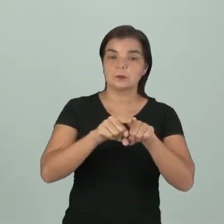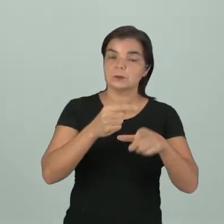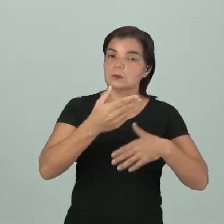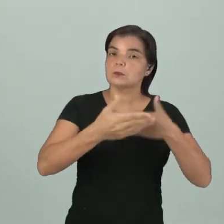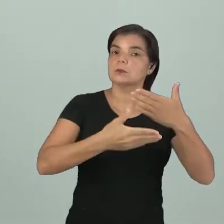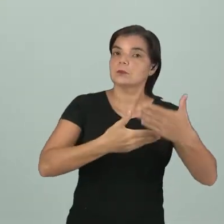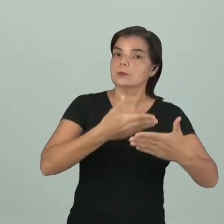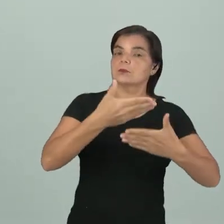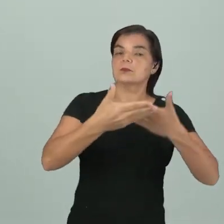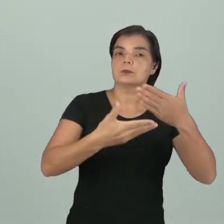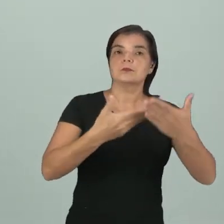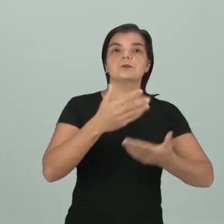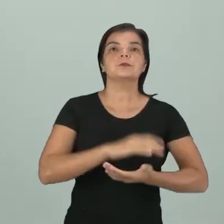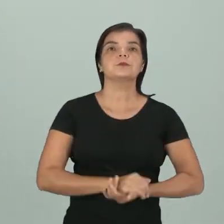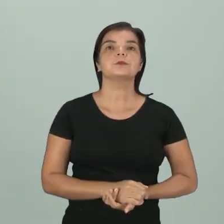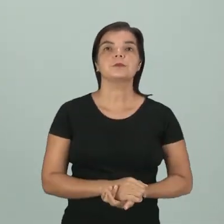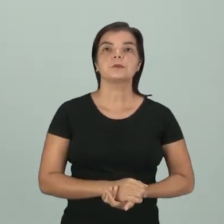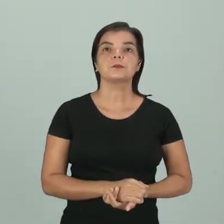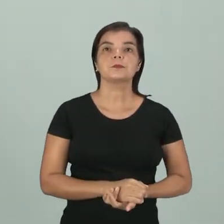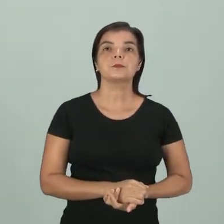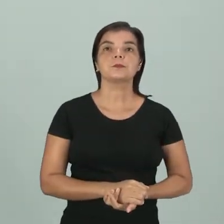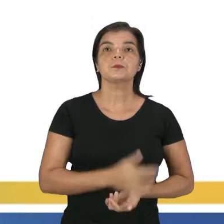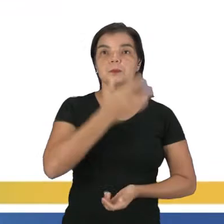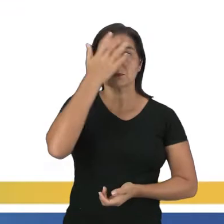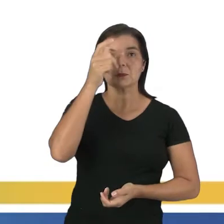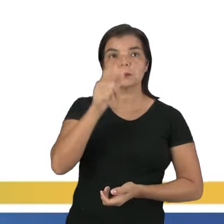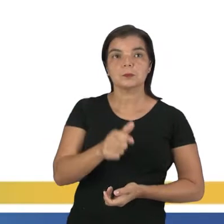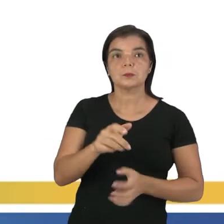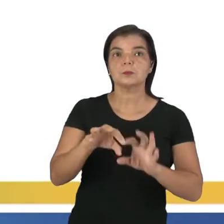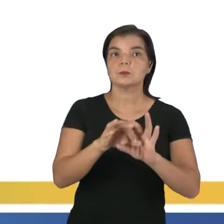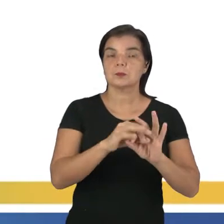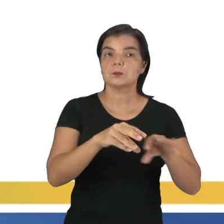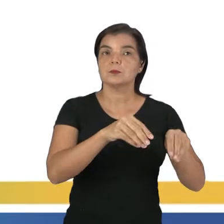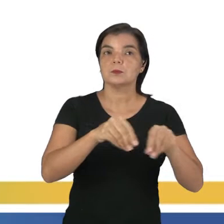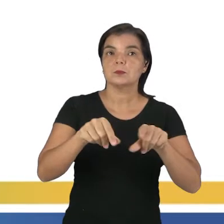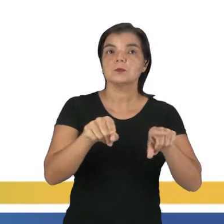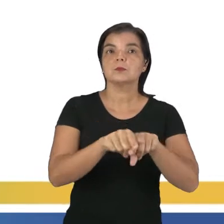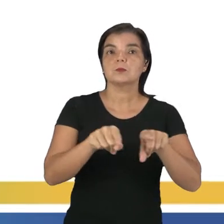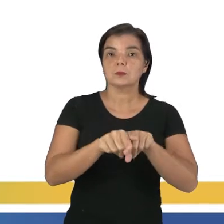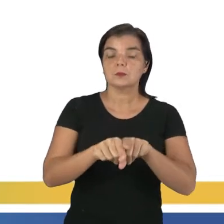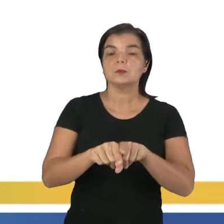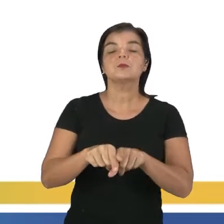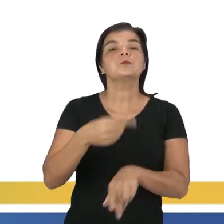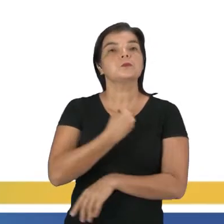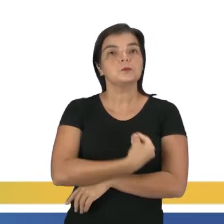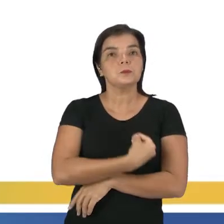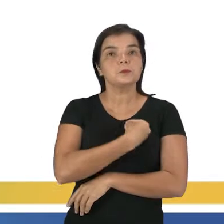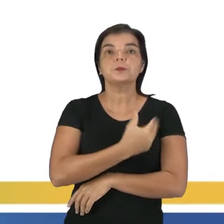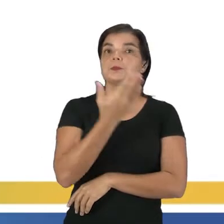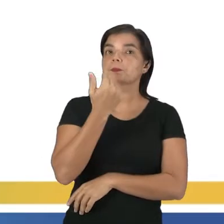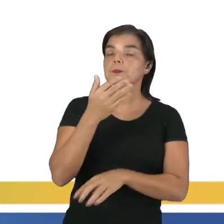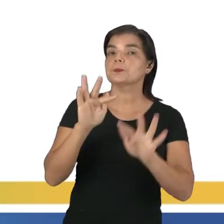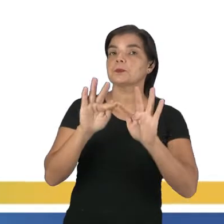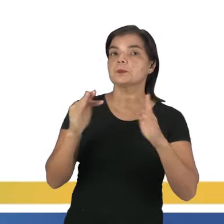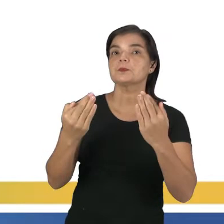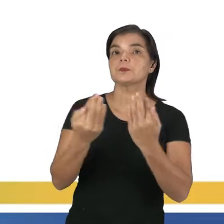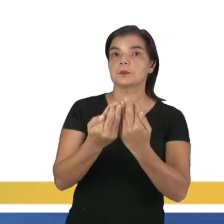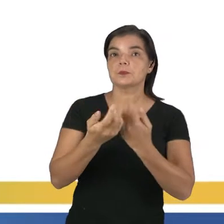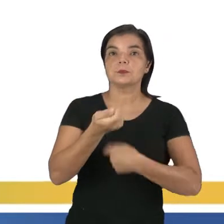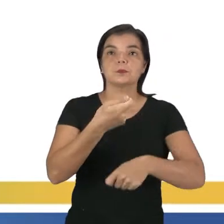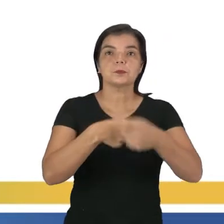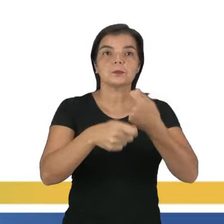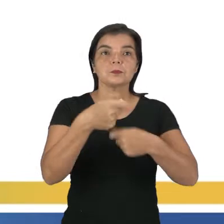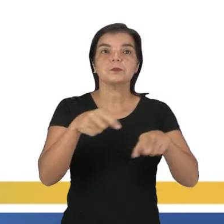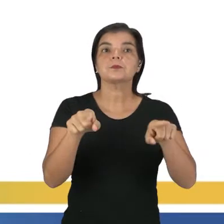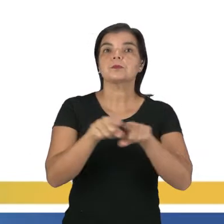enfim, toda essa conjuntura. O indivíduo estava ligado à terra de onde tirava o seu sustento e de sua família. A